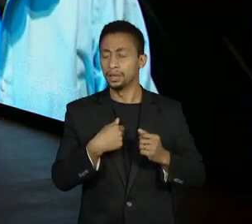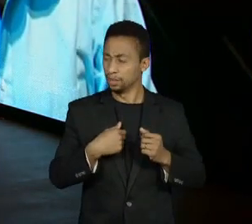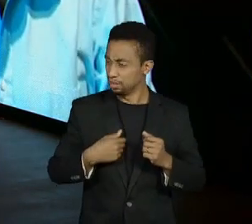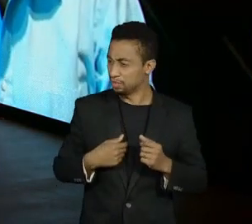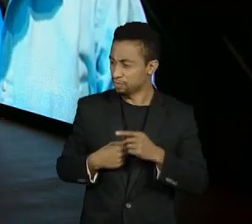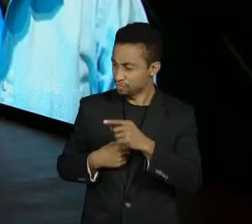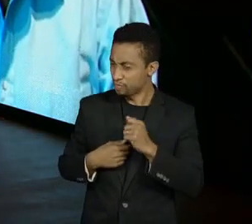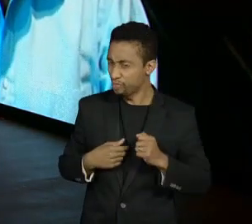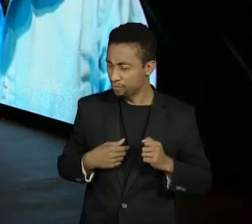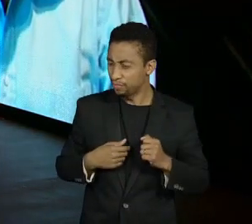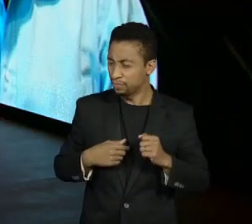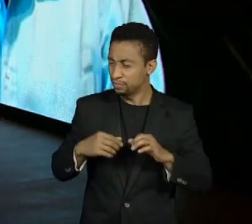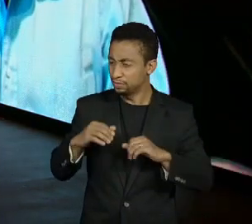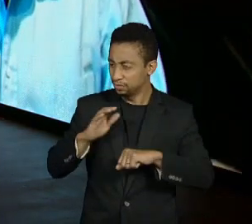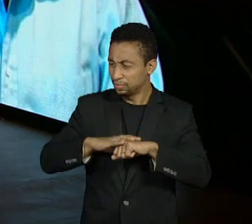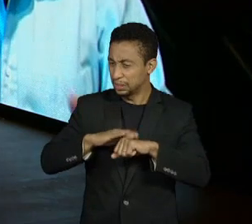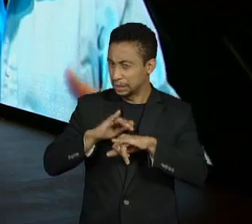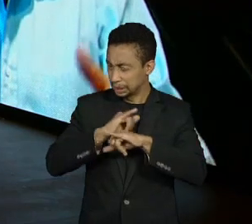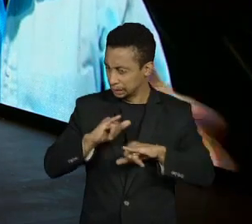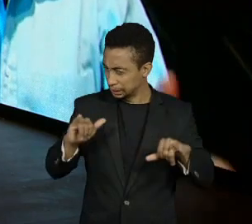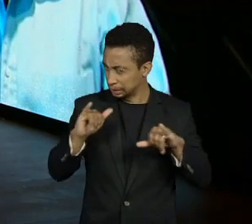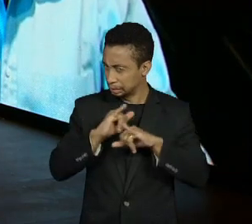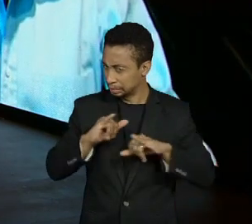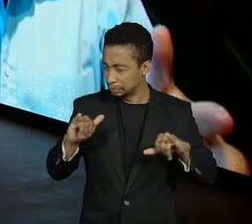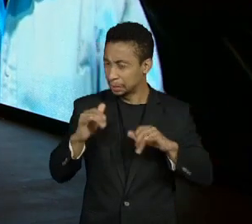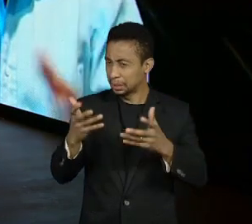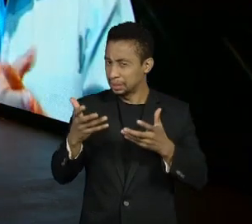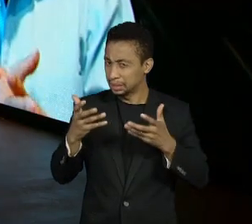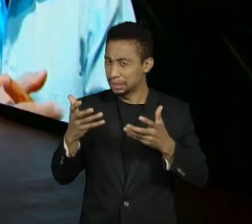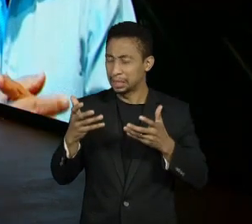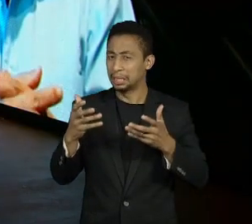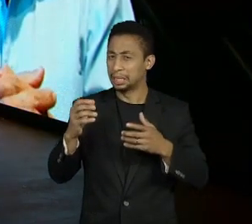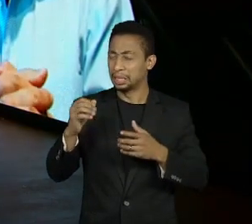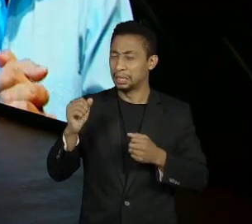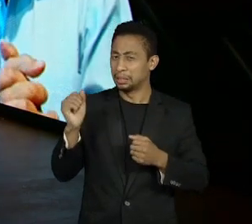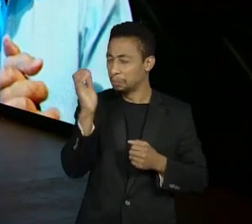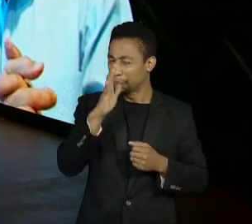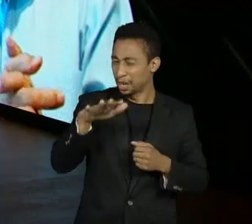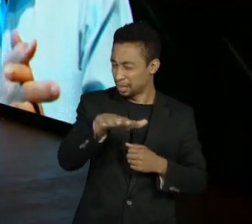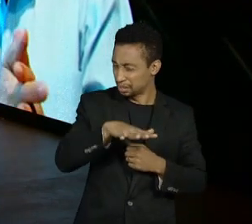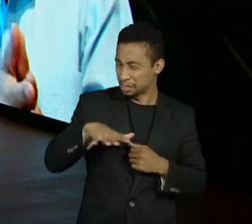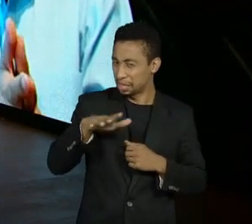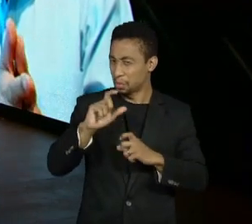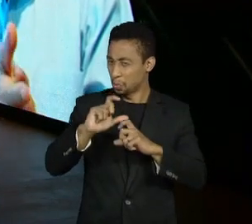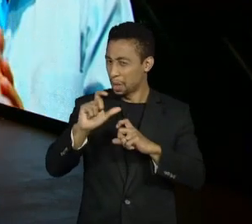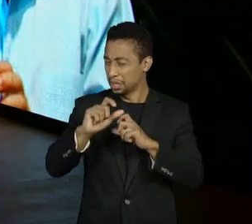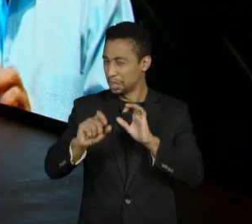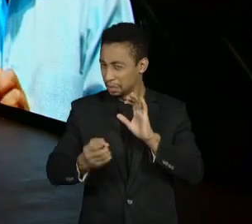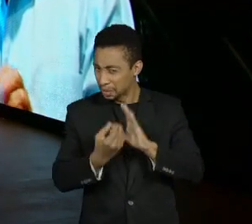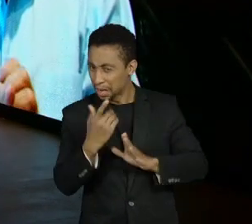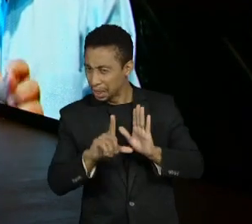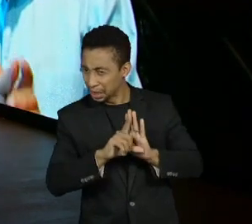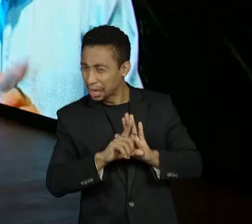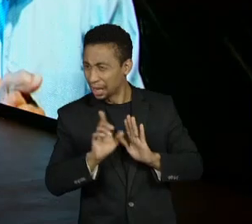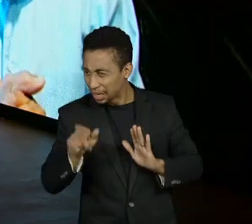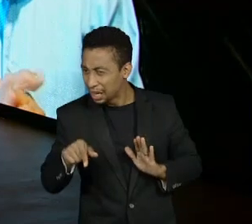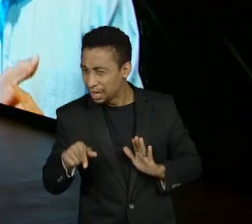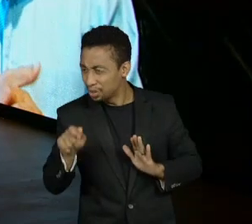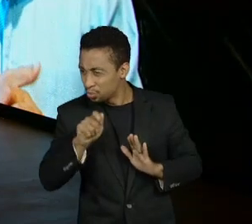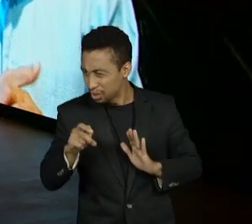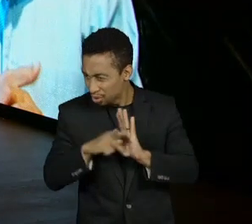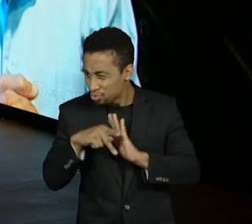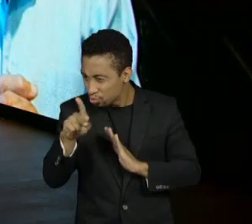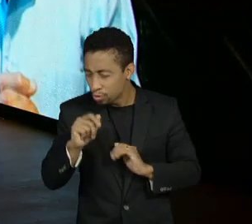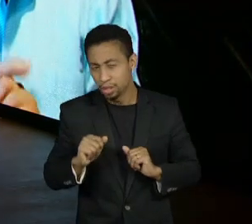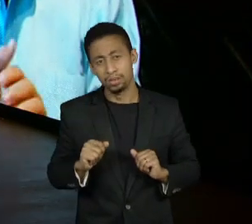está fazendo essa campanha aí pela nacionalização da história em quadrinhos brasileira, eu falei, minha sensação. Você